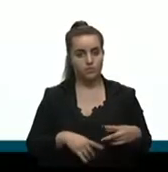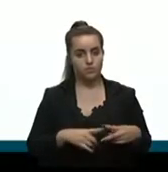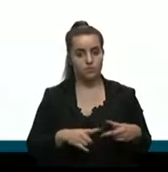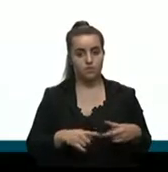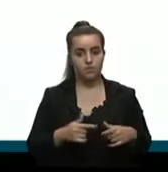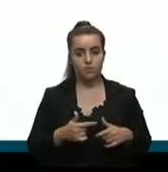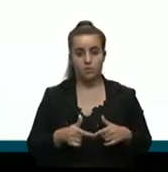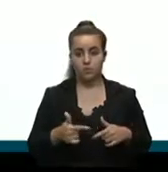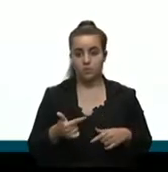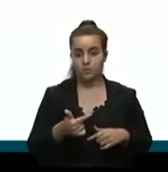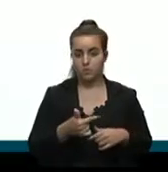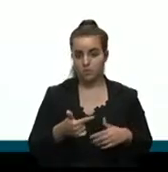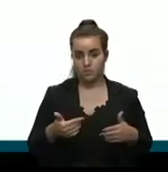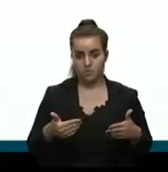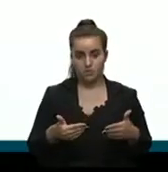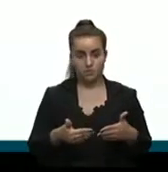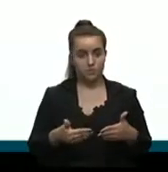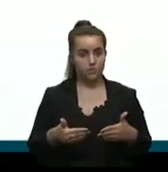Problema 2.